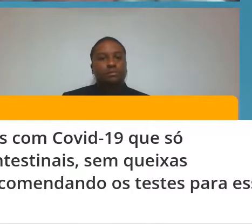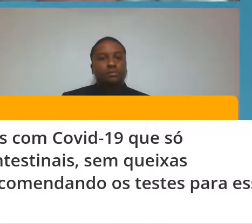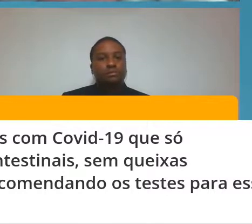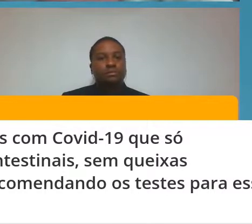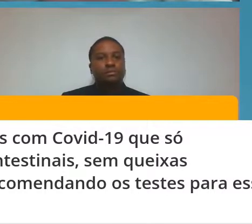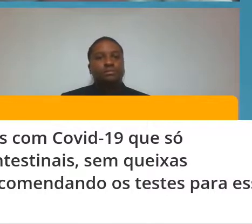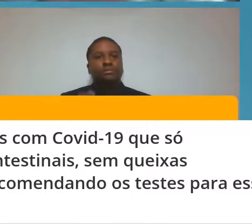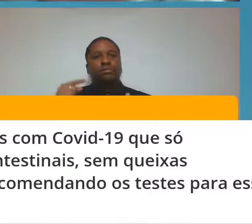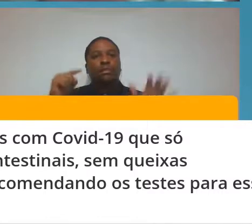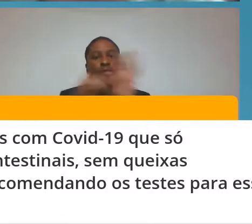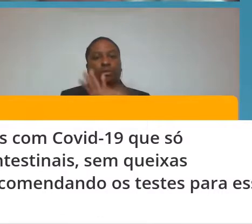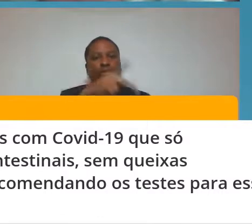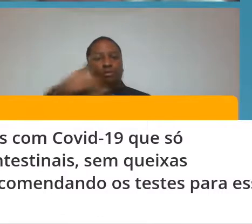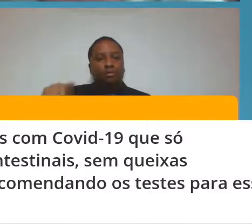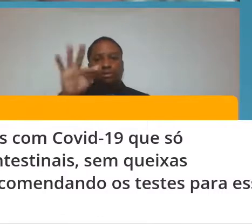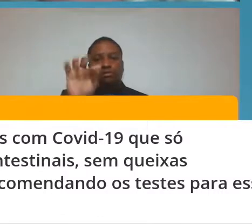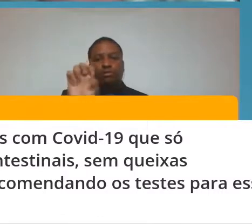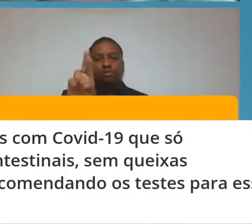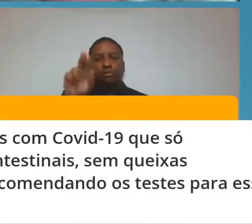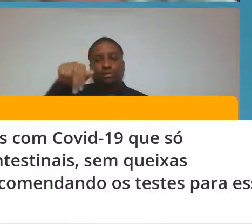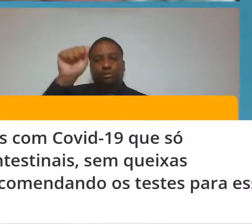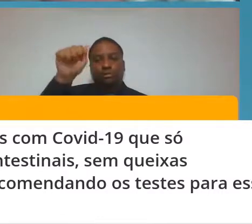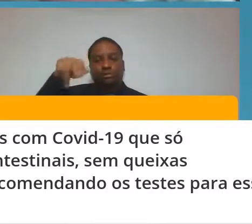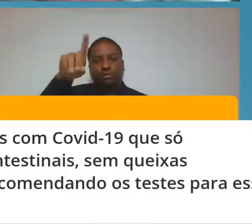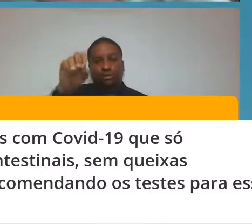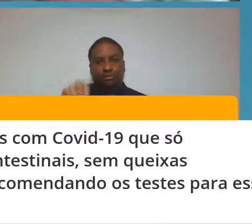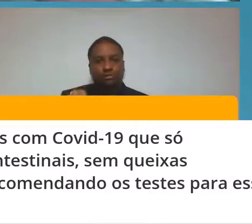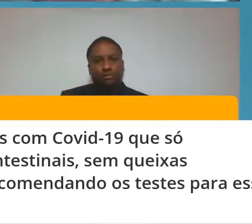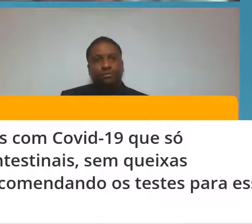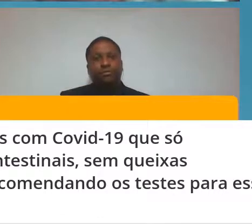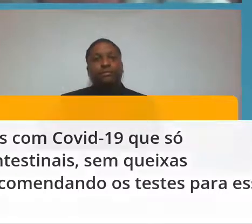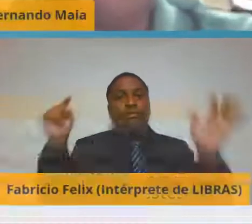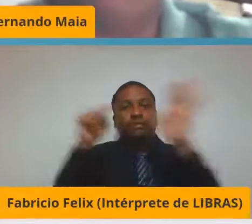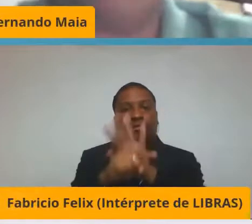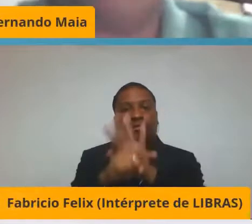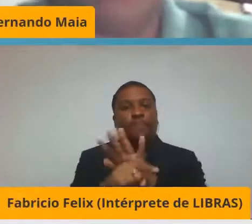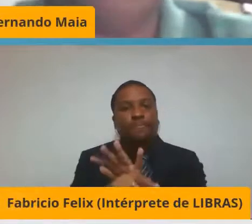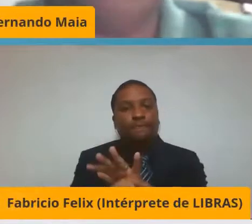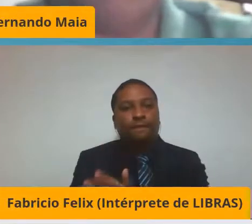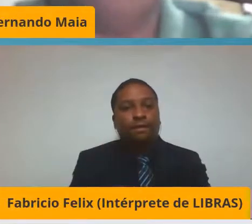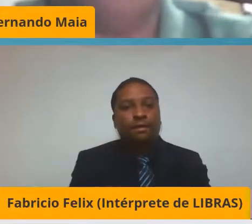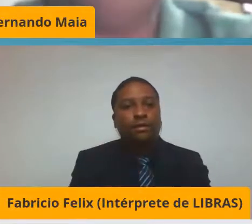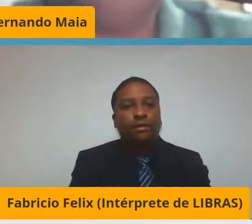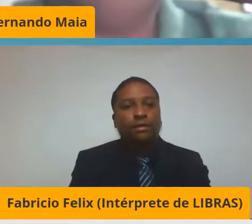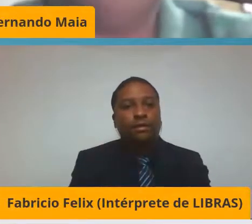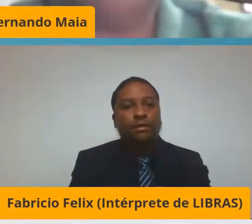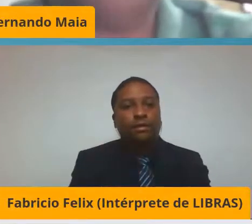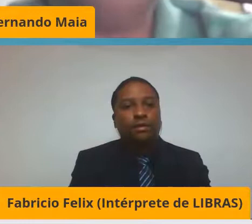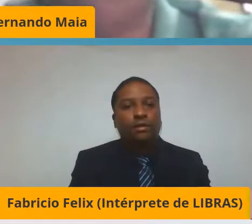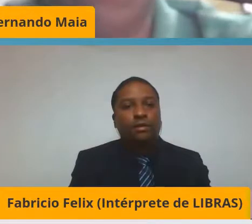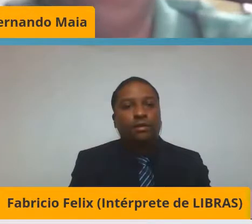Fernando. A Marília pergunta se o teste rápido ajuda a esclarecer se a pessoa teve ou não Covid.